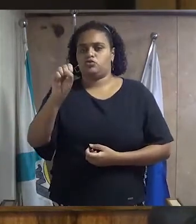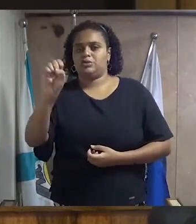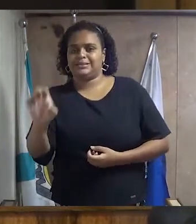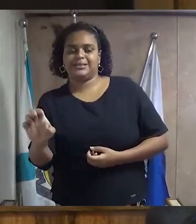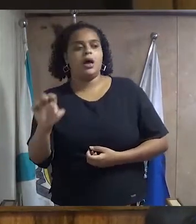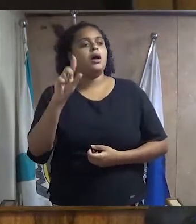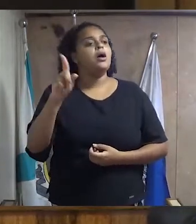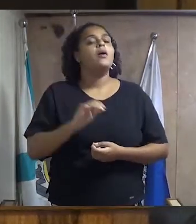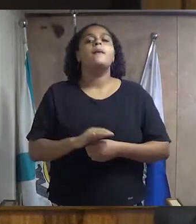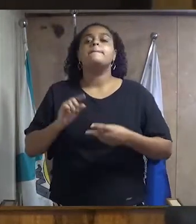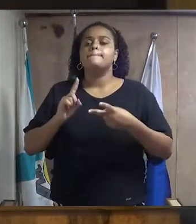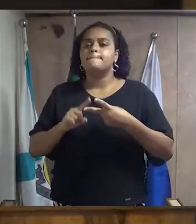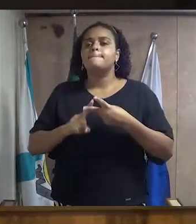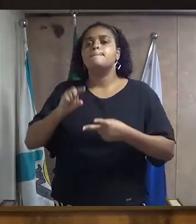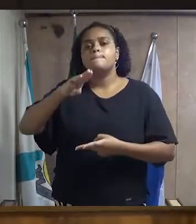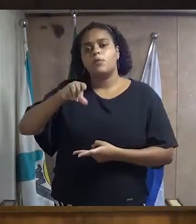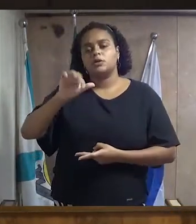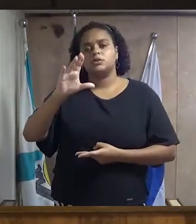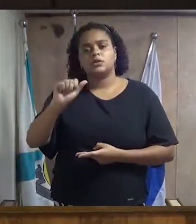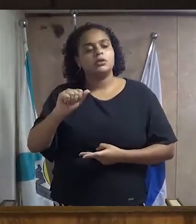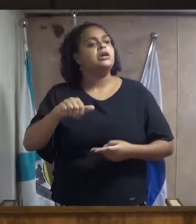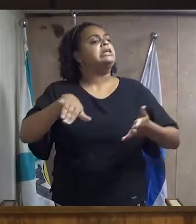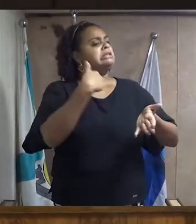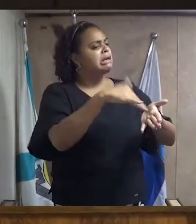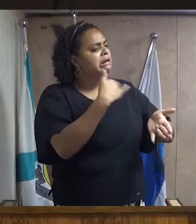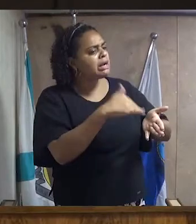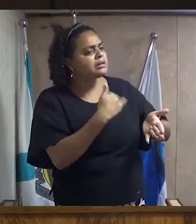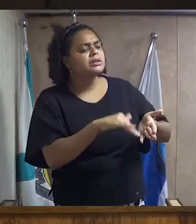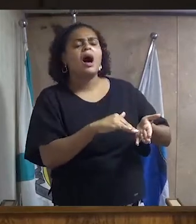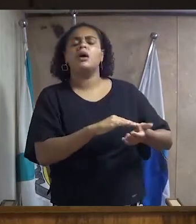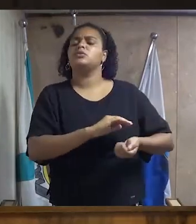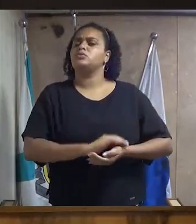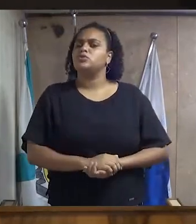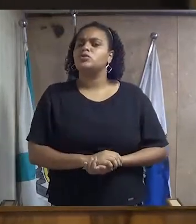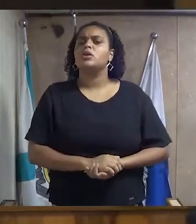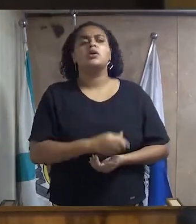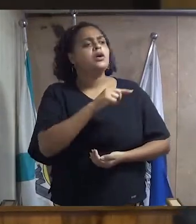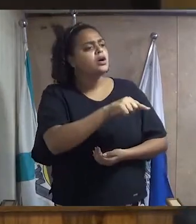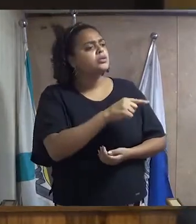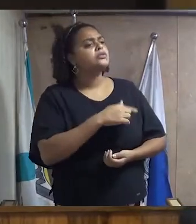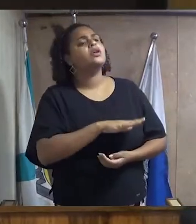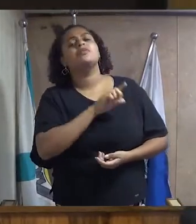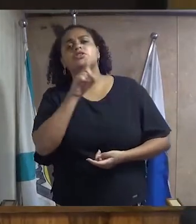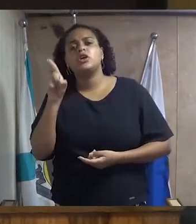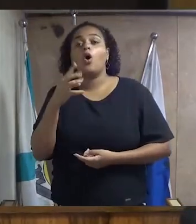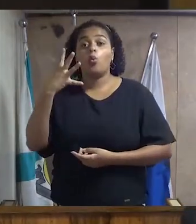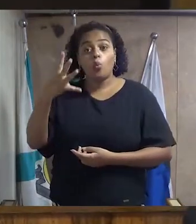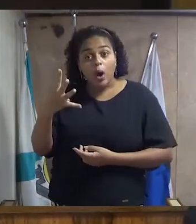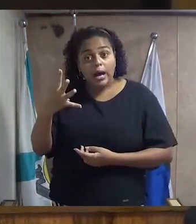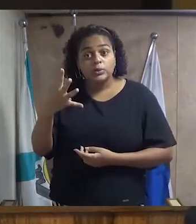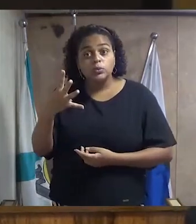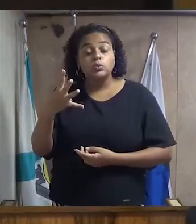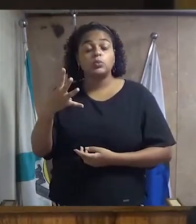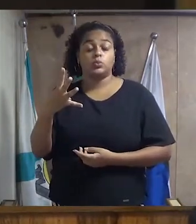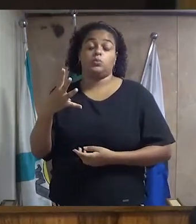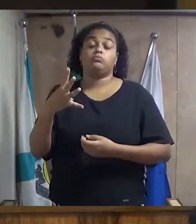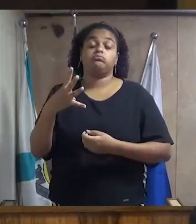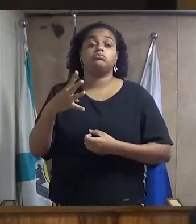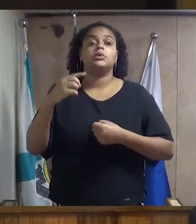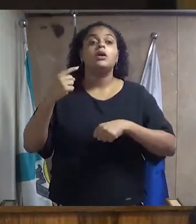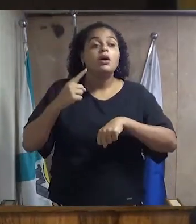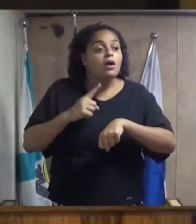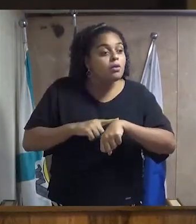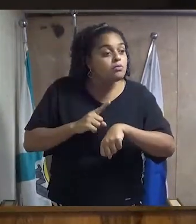Carmo, lidar dessa forma, colocar um secretário de saúde, que eu me espanto quando chego lá 4h30 da manhã e vejo todo o José